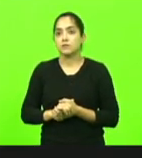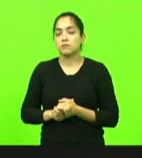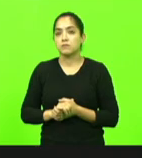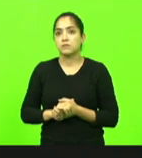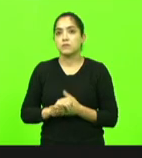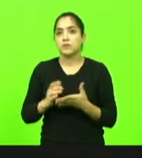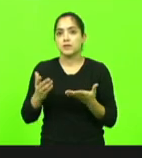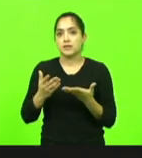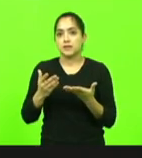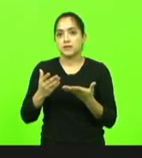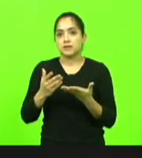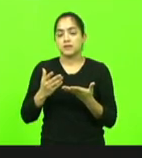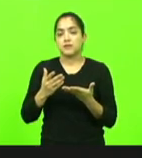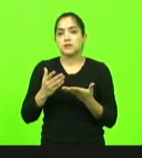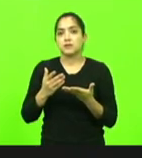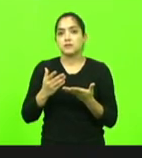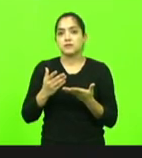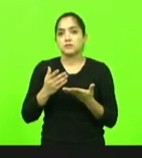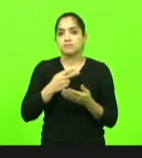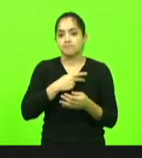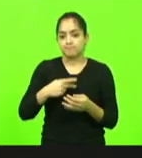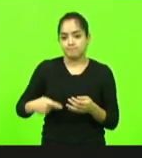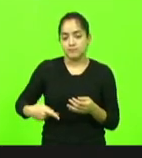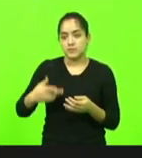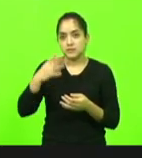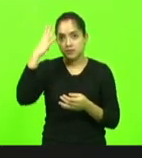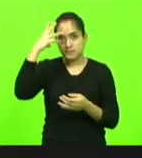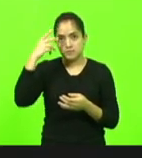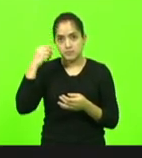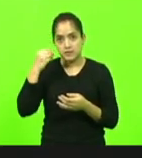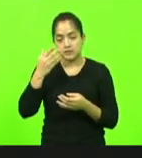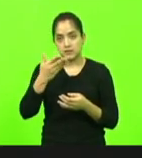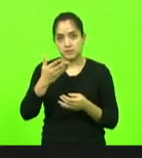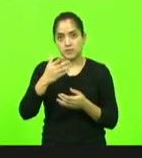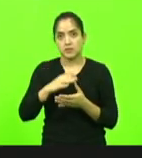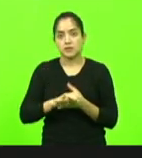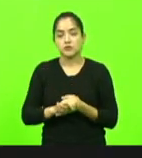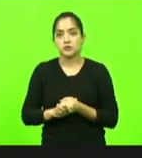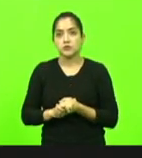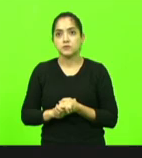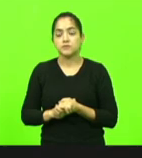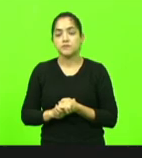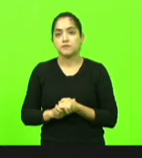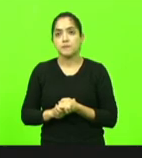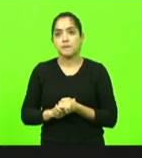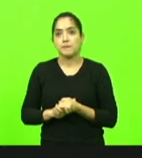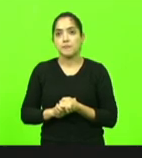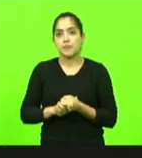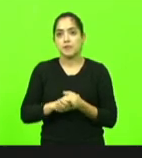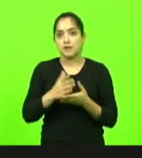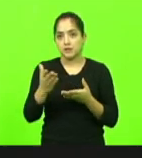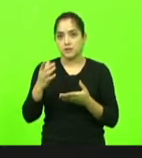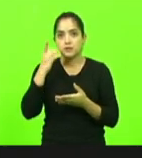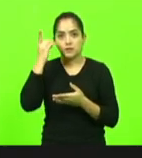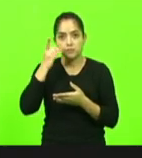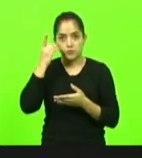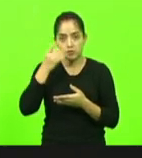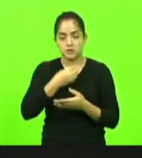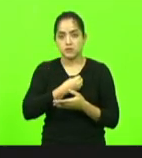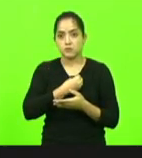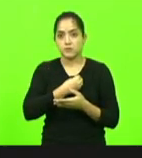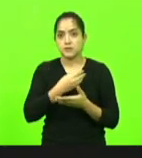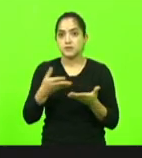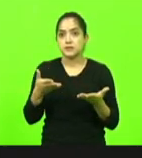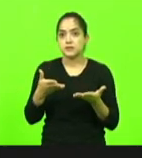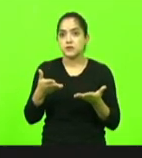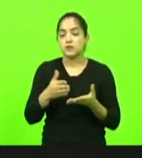Deputada presidente Luciane Carminati e demais deputados presentes,